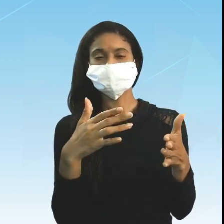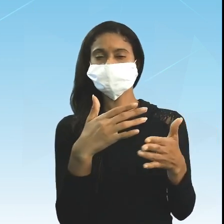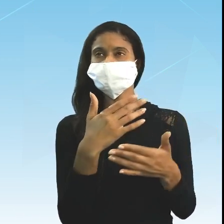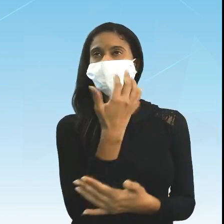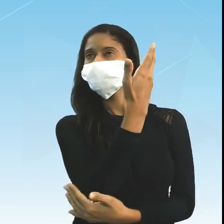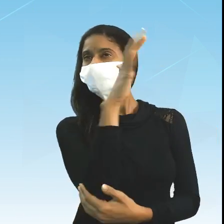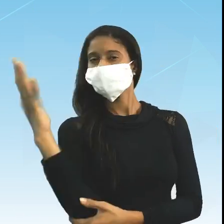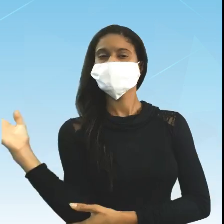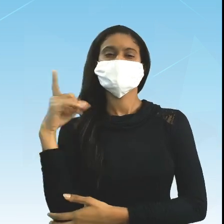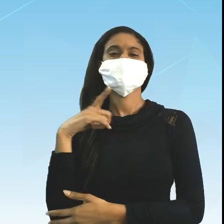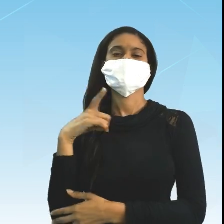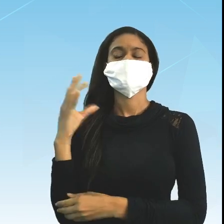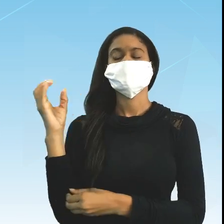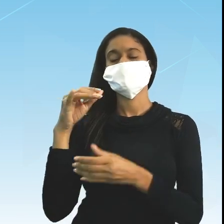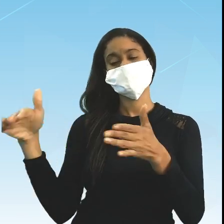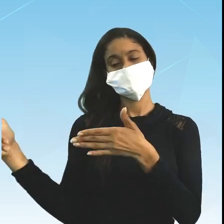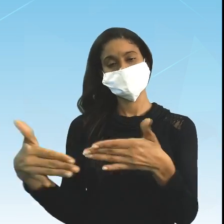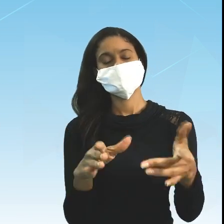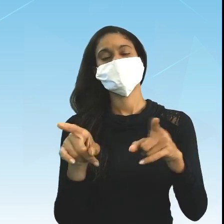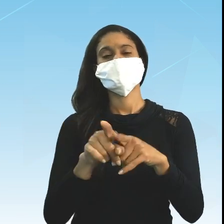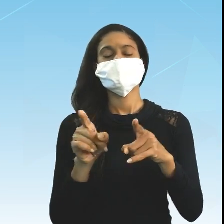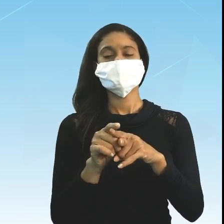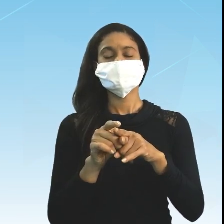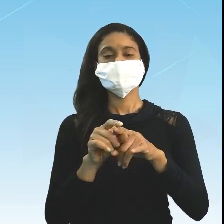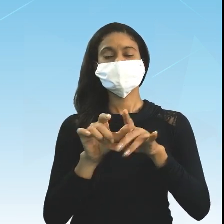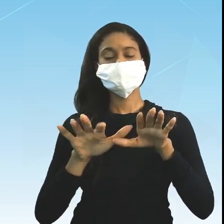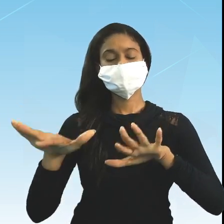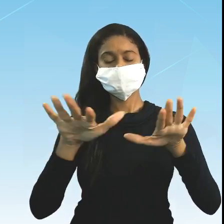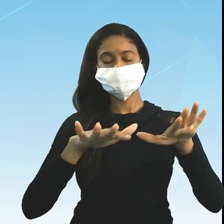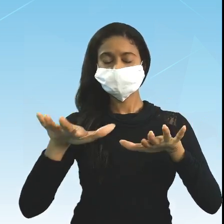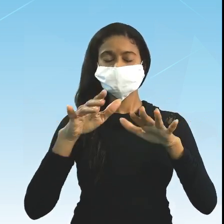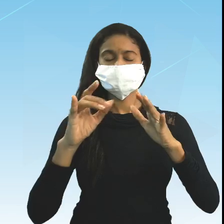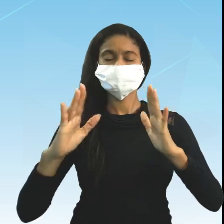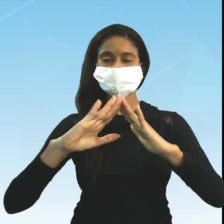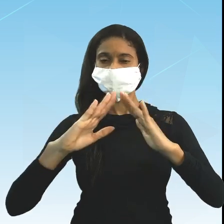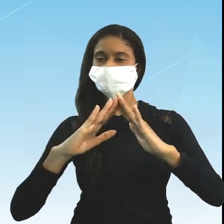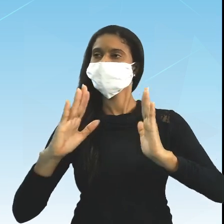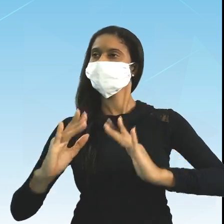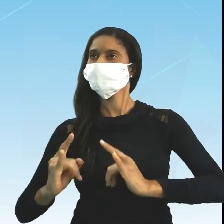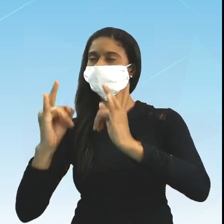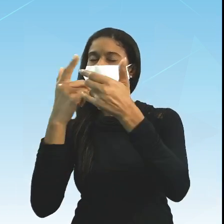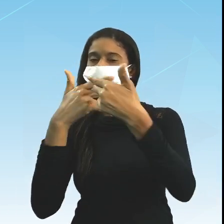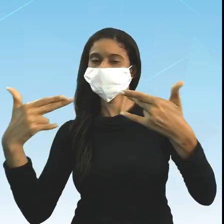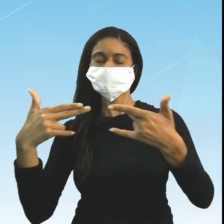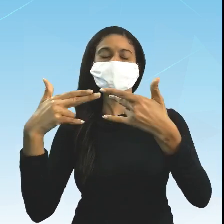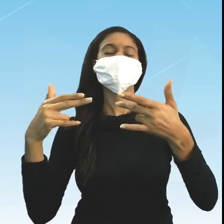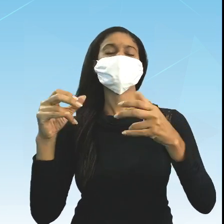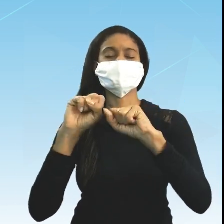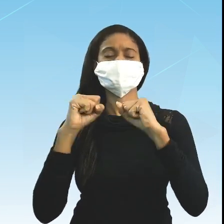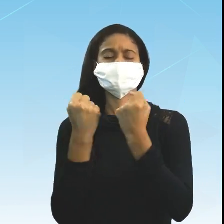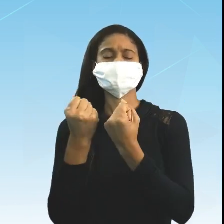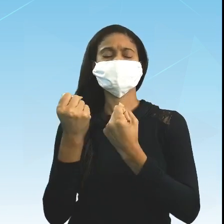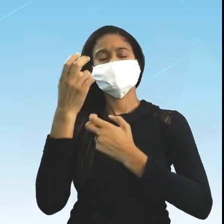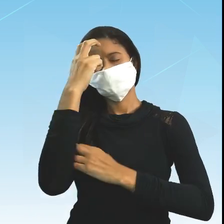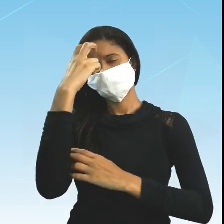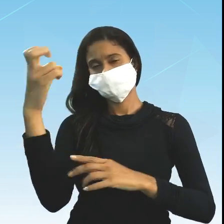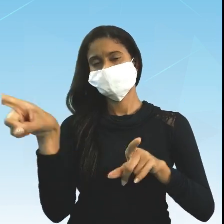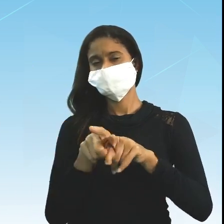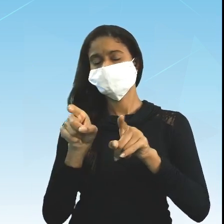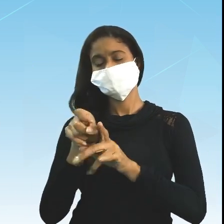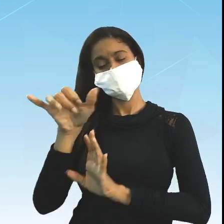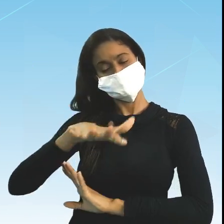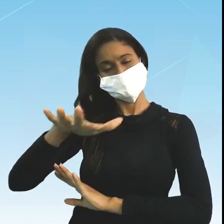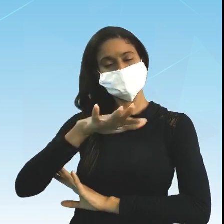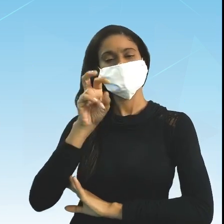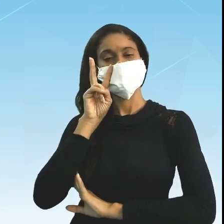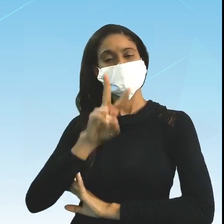caminho, físicos, socioculturais. Então, tudo isso a gente vai utilizar para fazer mapas e isso é o estudo